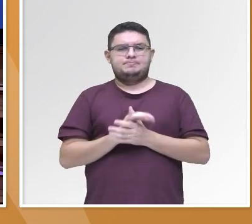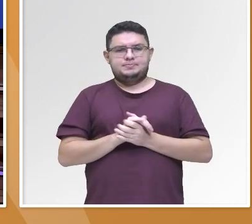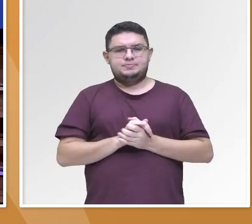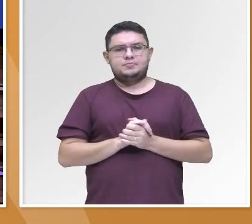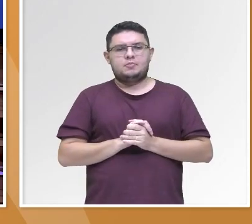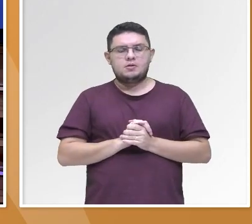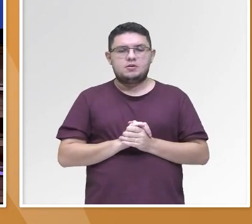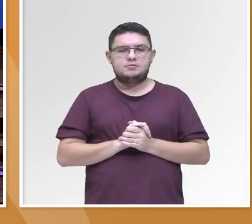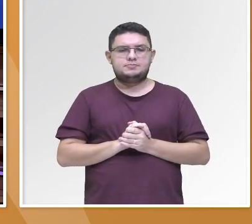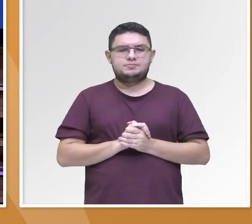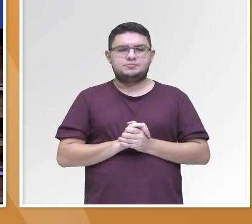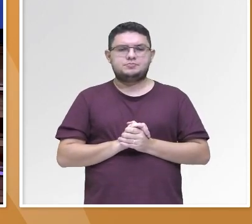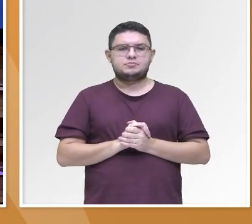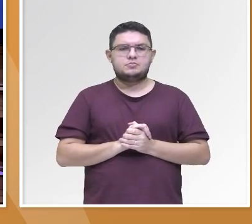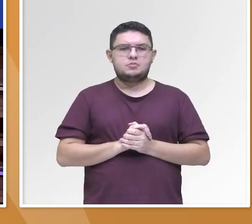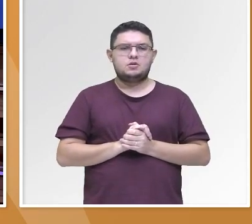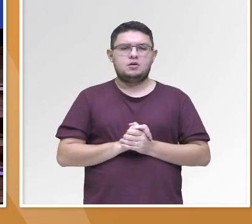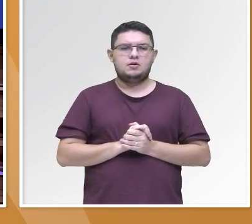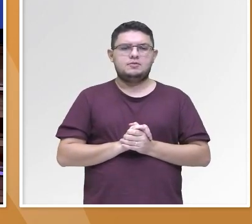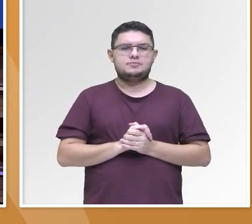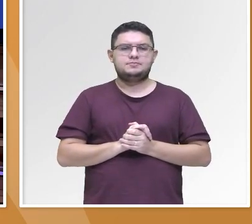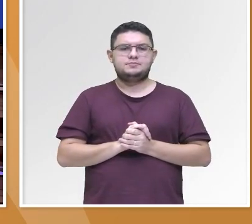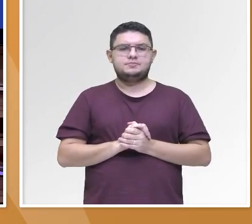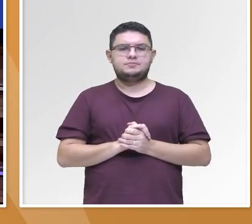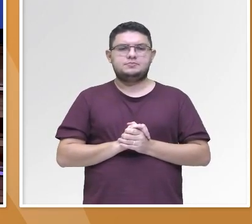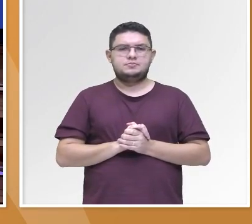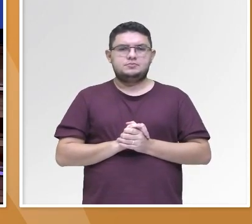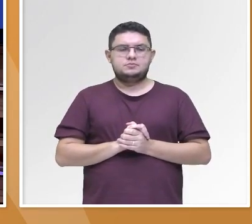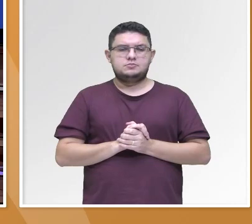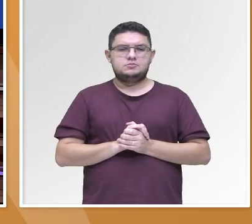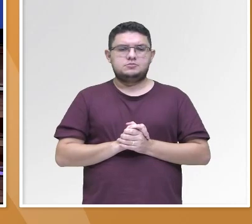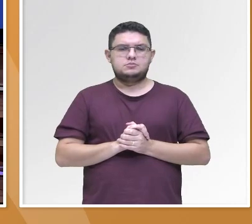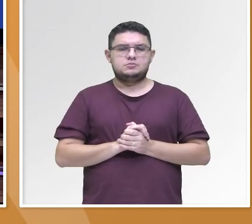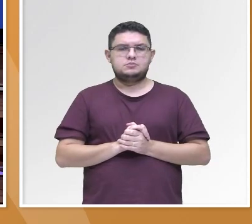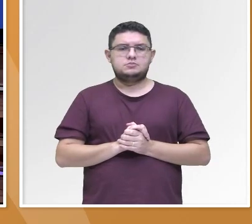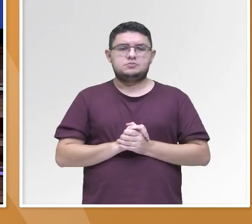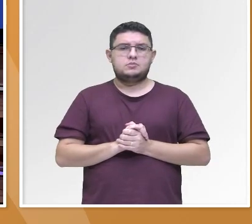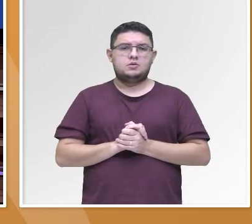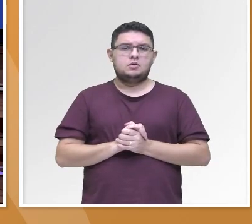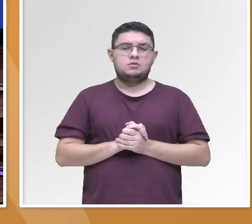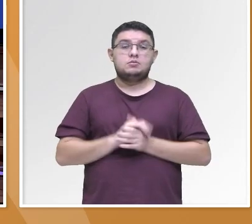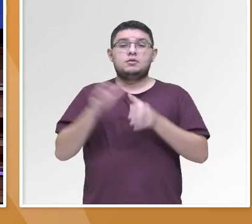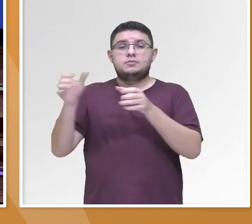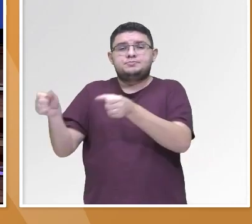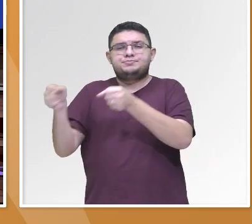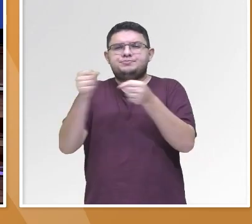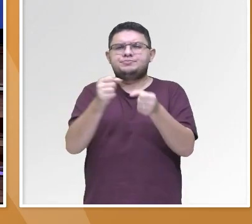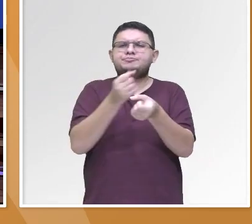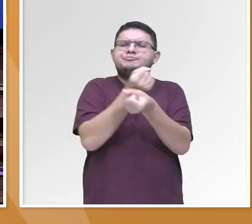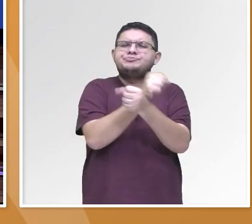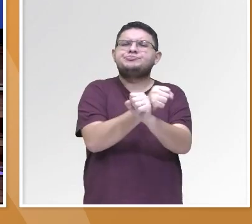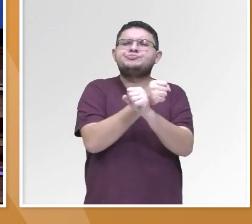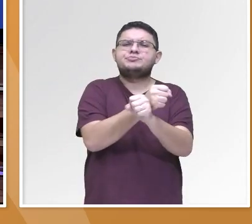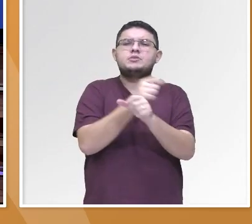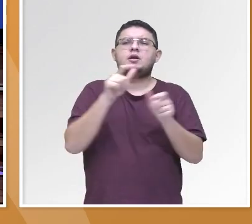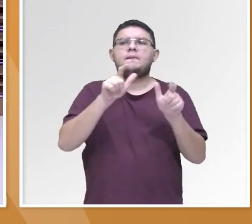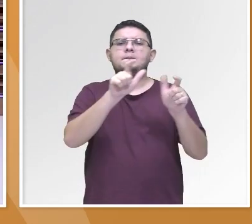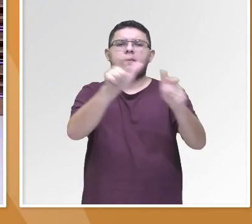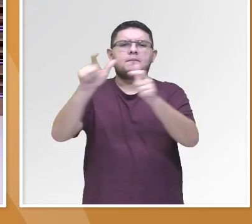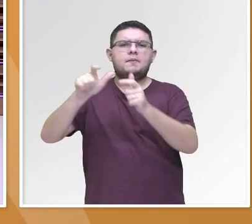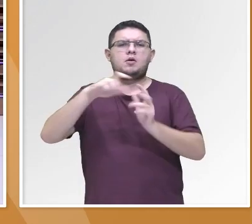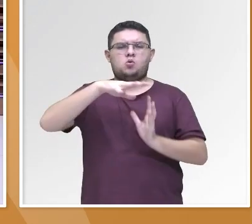maior quantidade de pessoas africanas que eram trazidas para a América e para outras regiões do mundo, para serem tornadas escravos,